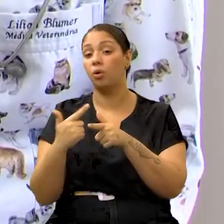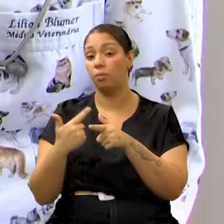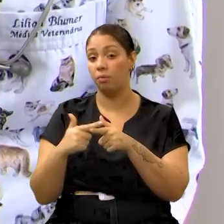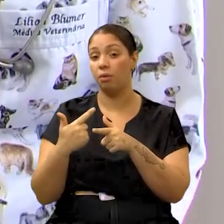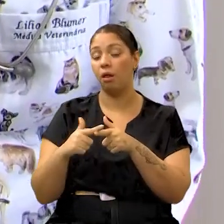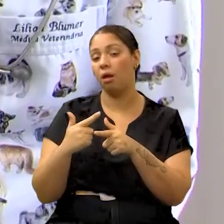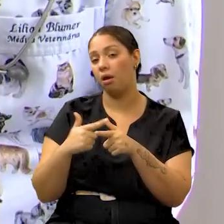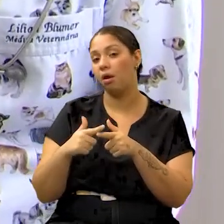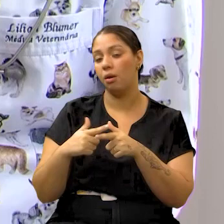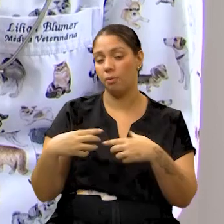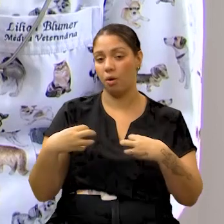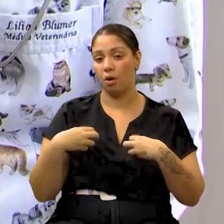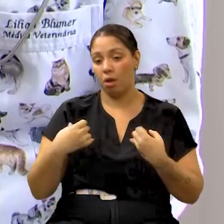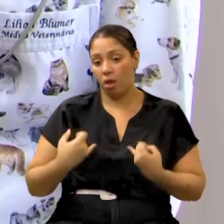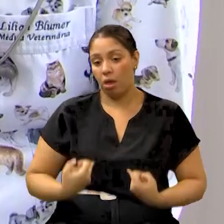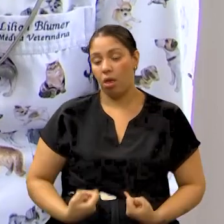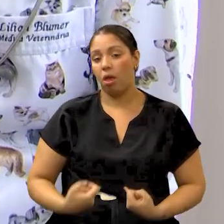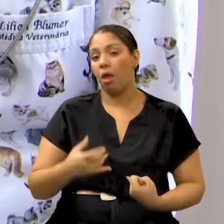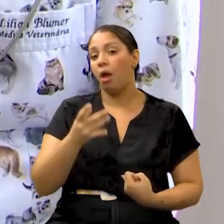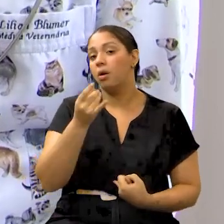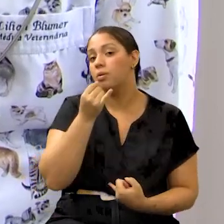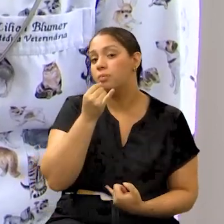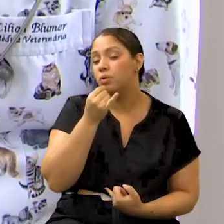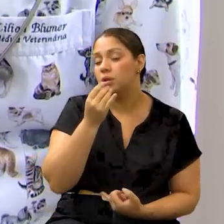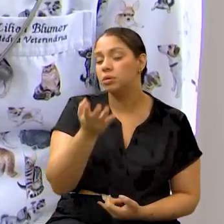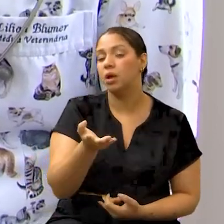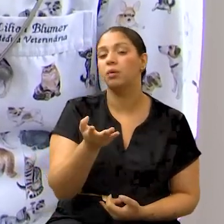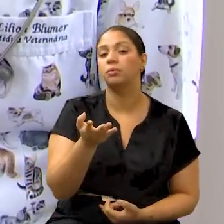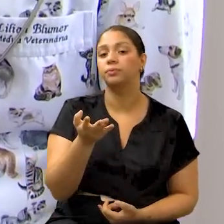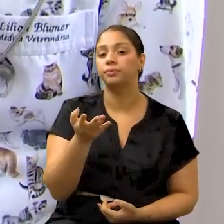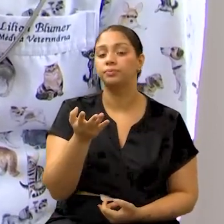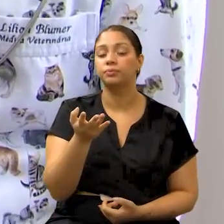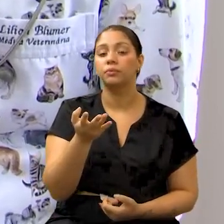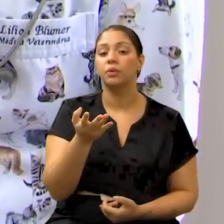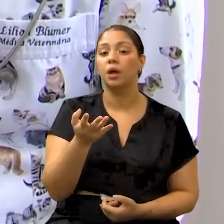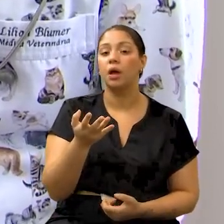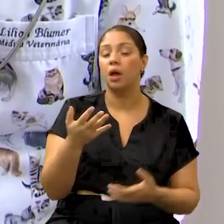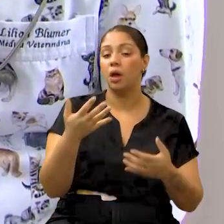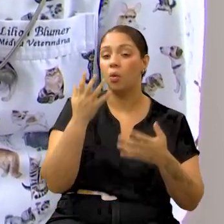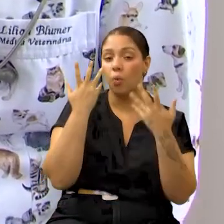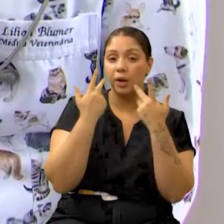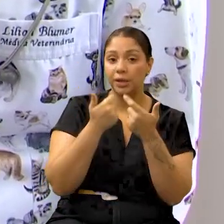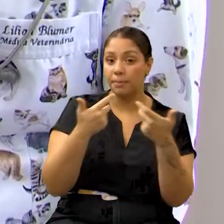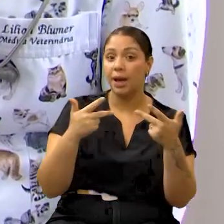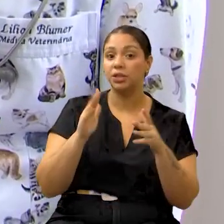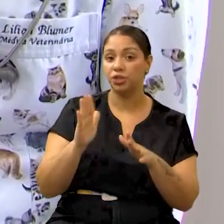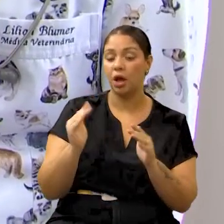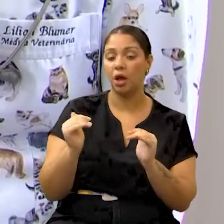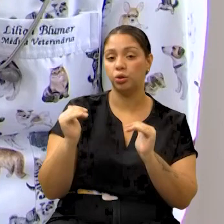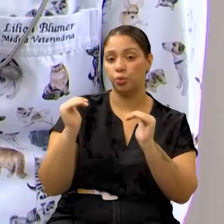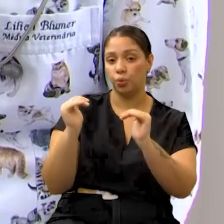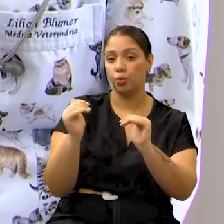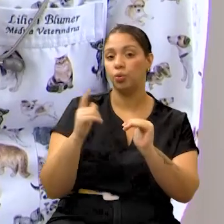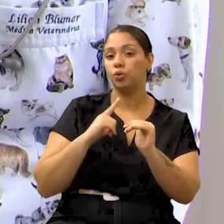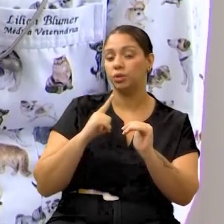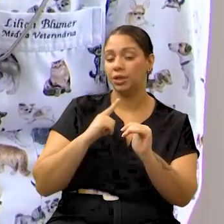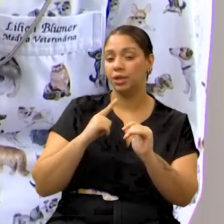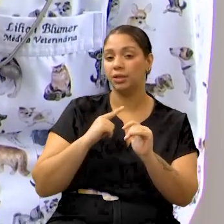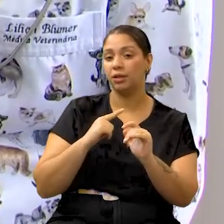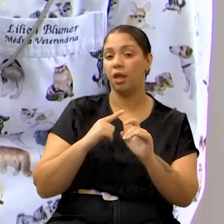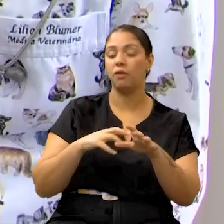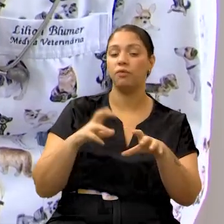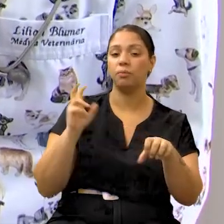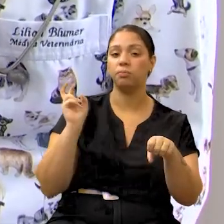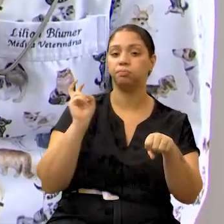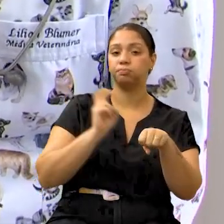Por exemplo, um animal adulto que teve um quadro de leptospirose, que é uma doença de